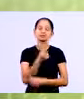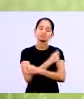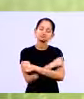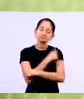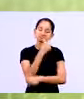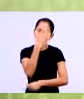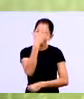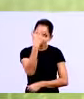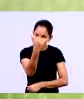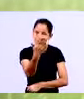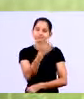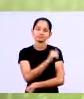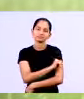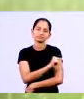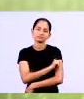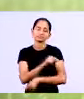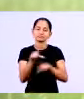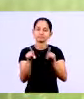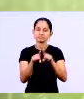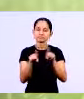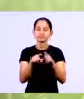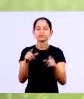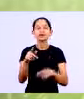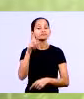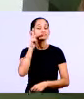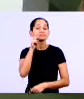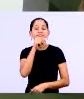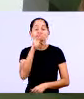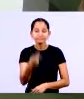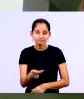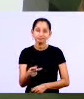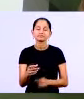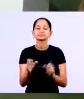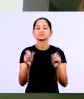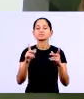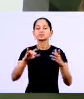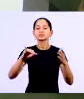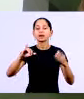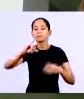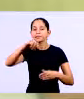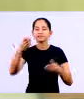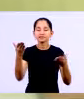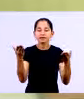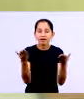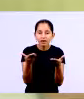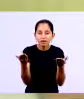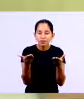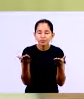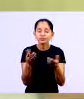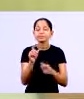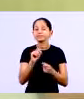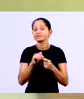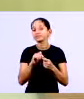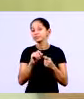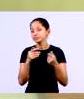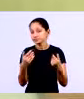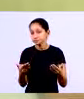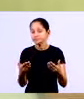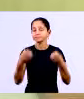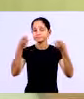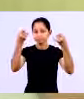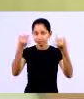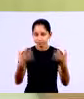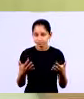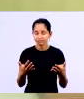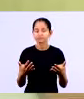pela participação. Escola aí, Porto Velho. Certo, então a gente aproveita esses últimos minutos da nossa aula, antes de nos